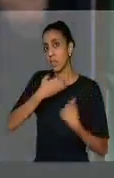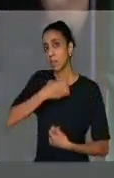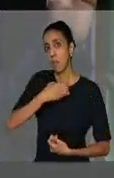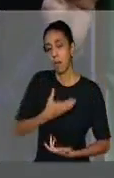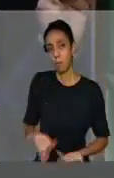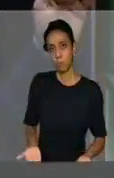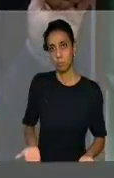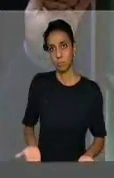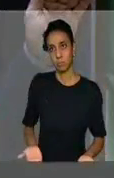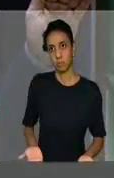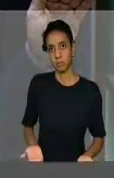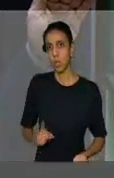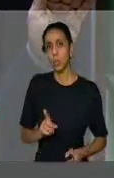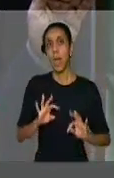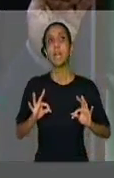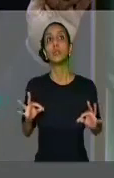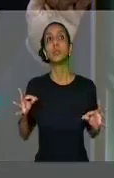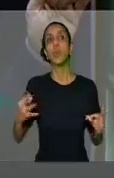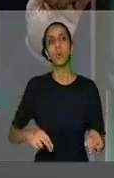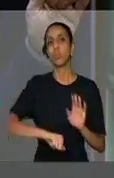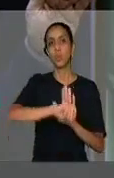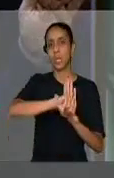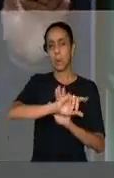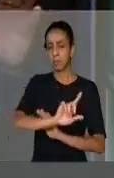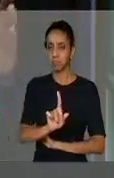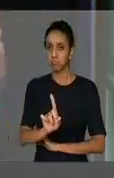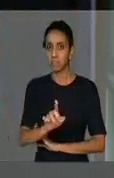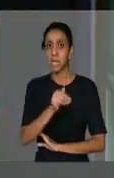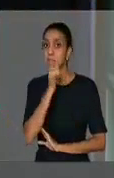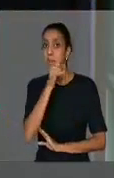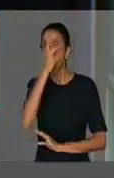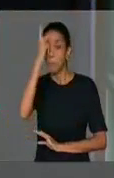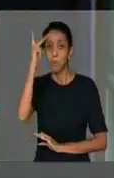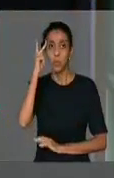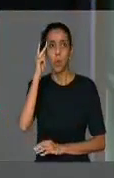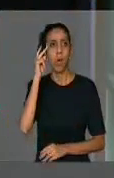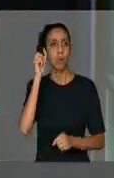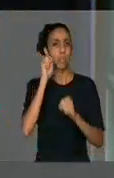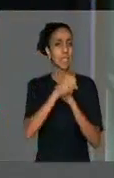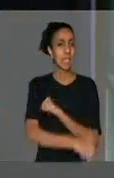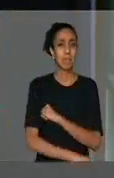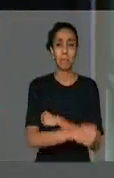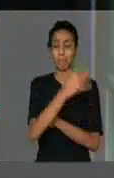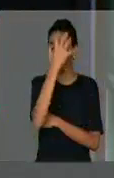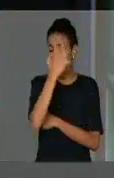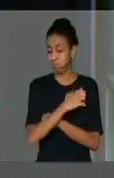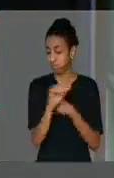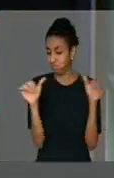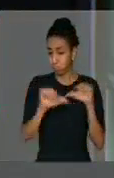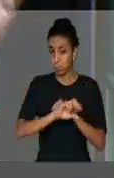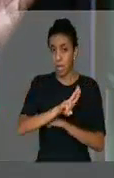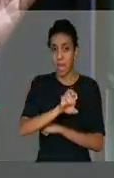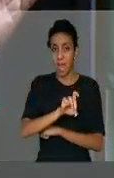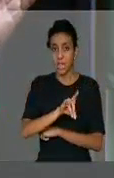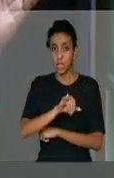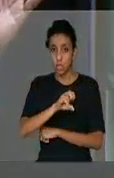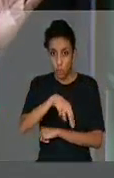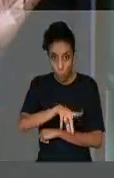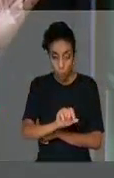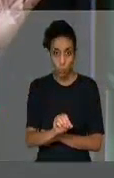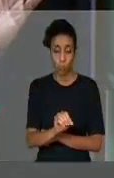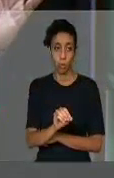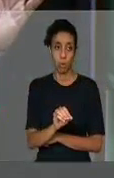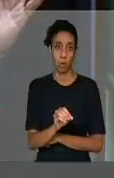de todos os crimes. Alguém cometeu um crime hediondo, não dá para